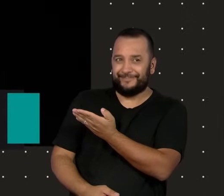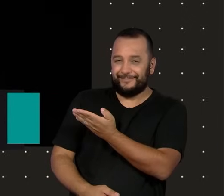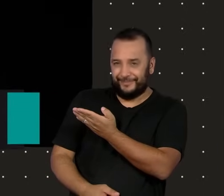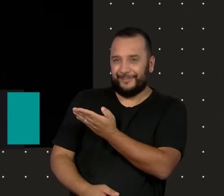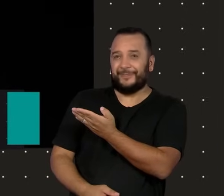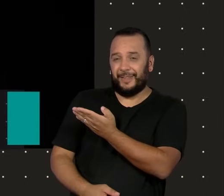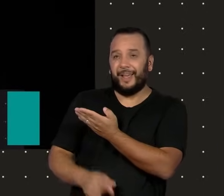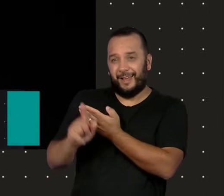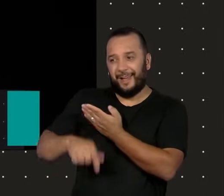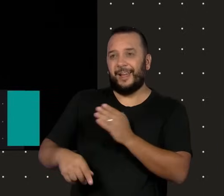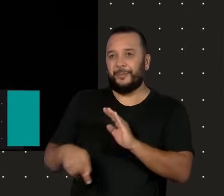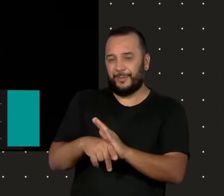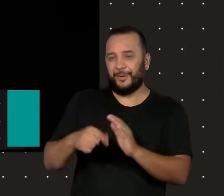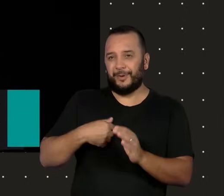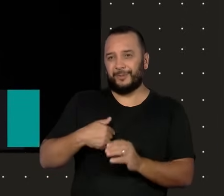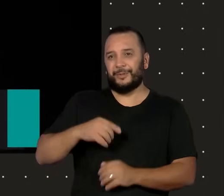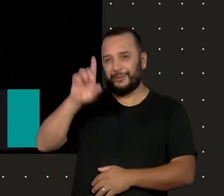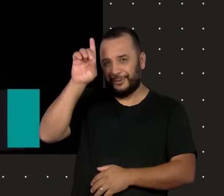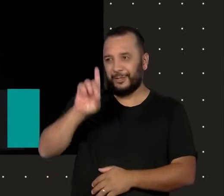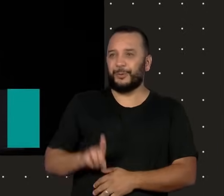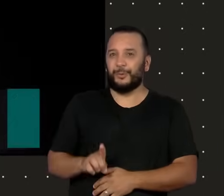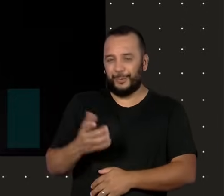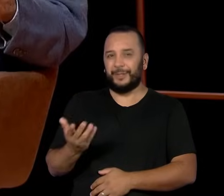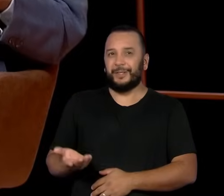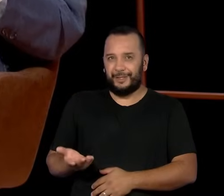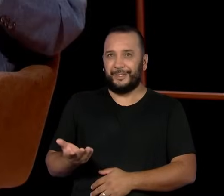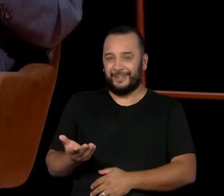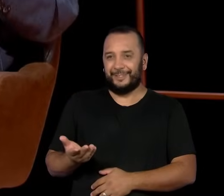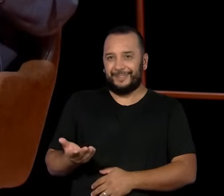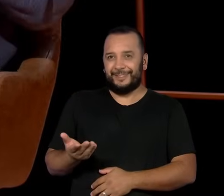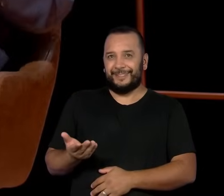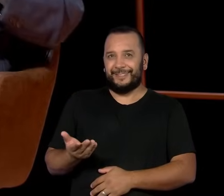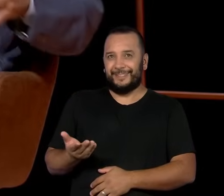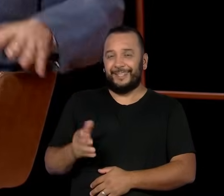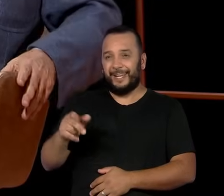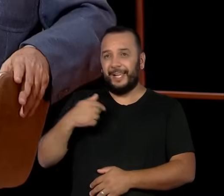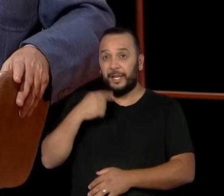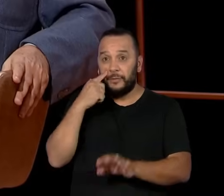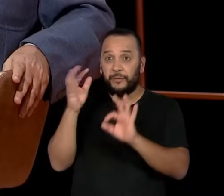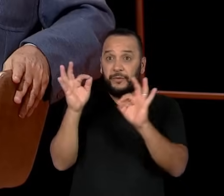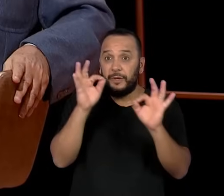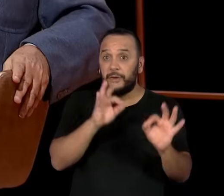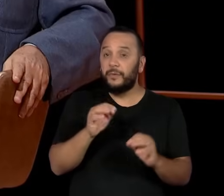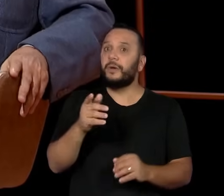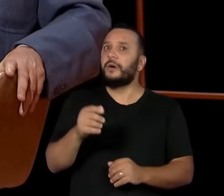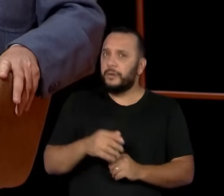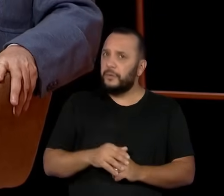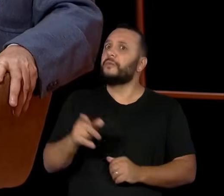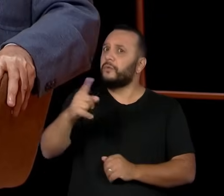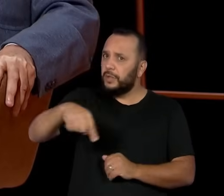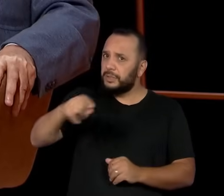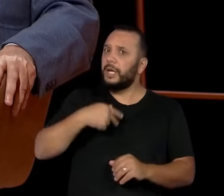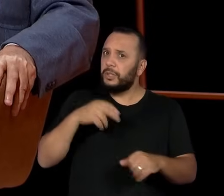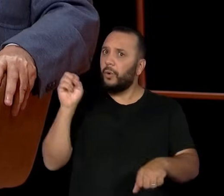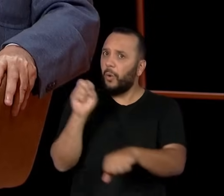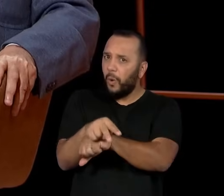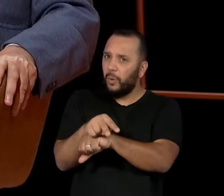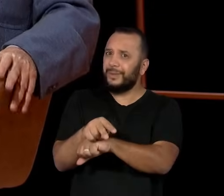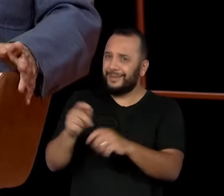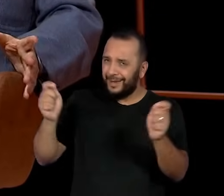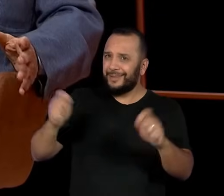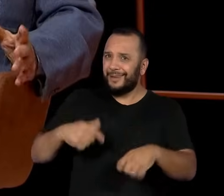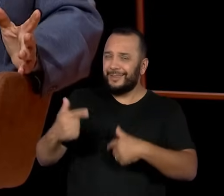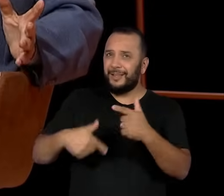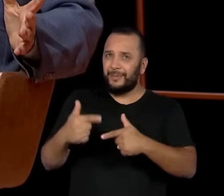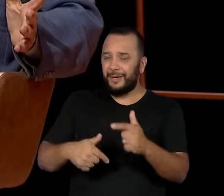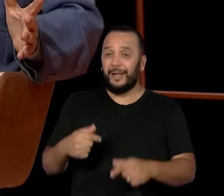programa Grandes Atrações Pirani e Filco, ele assistiu e falou: vocês têm que ser contratados, né? Aí, quando eu